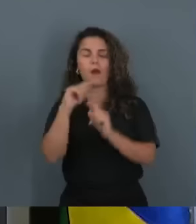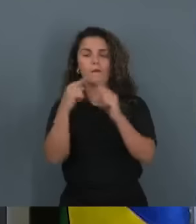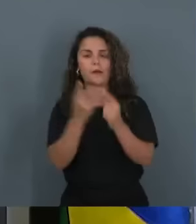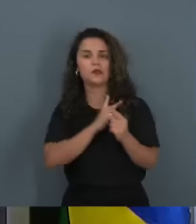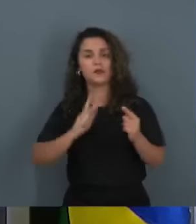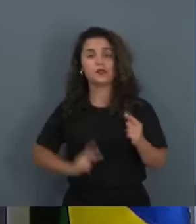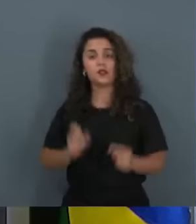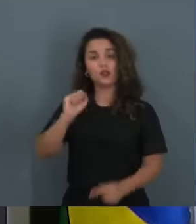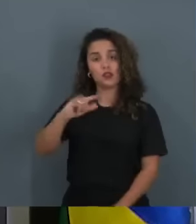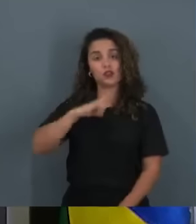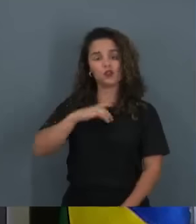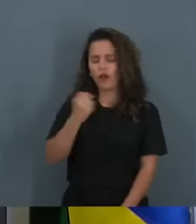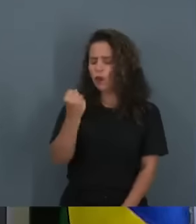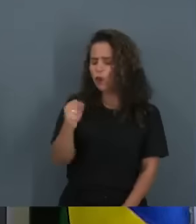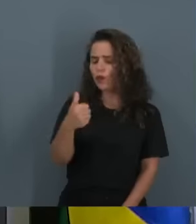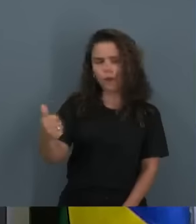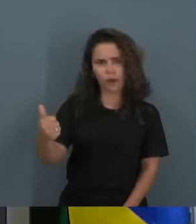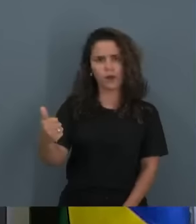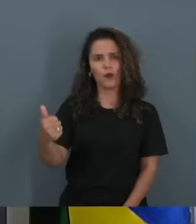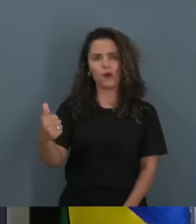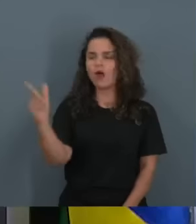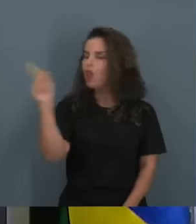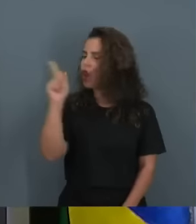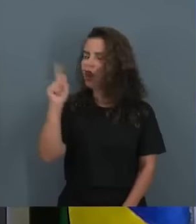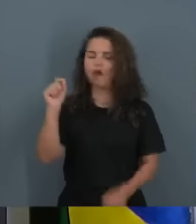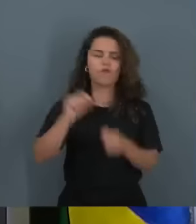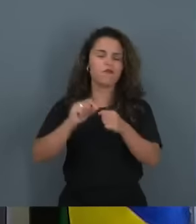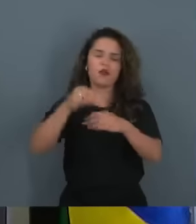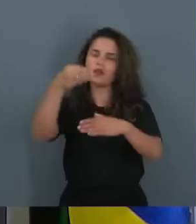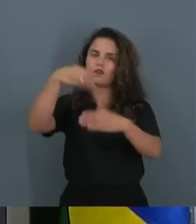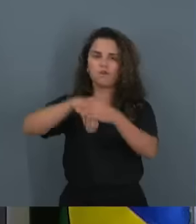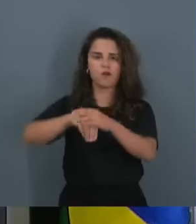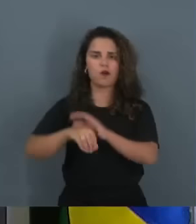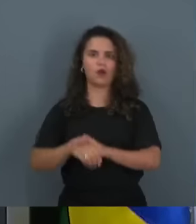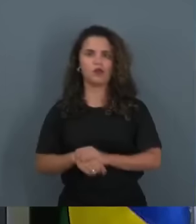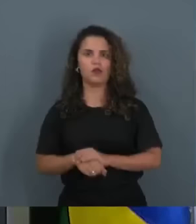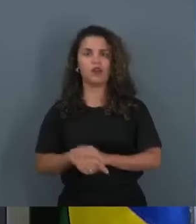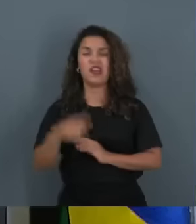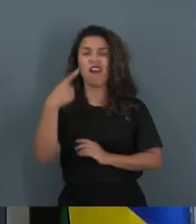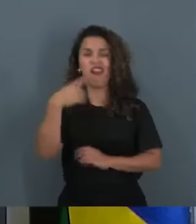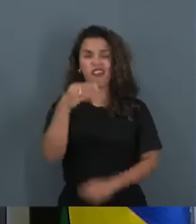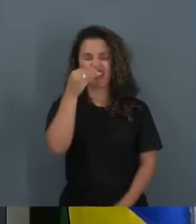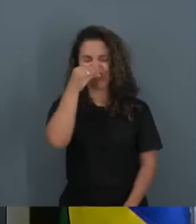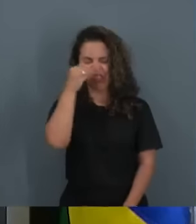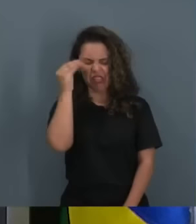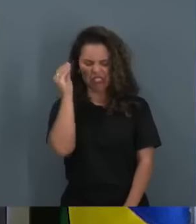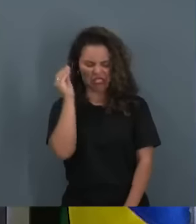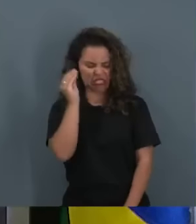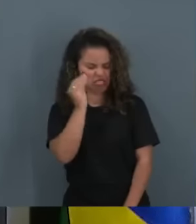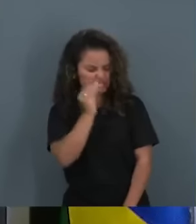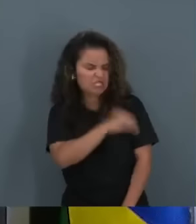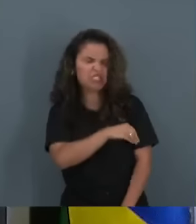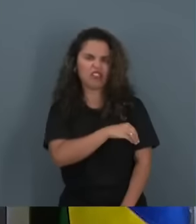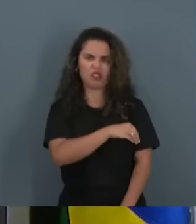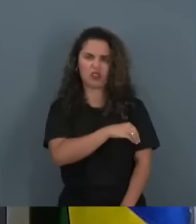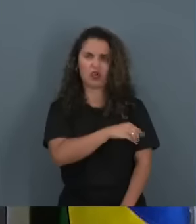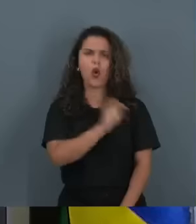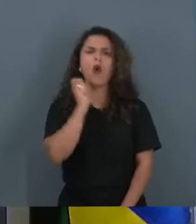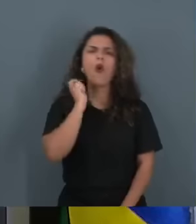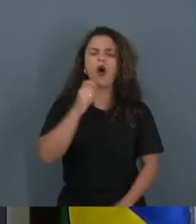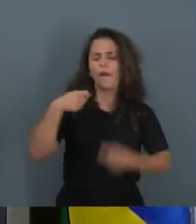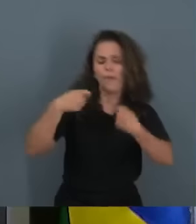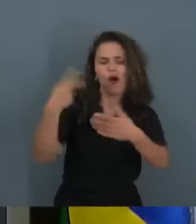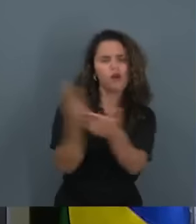disse que se tiver 81, ele não coloca. Isso é um escárnio. O que é que precisa